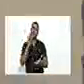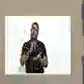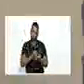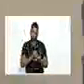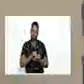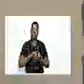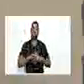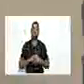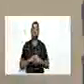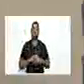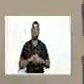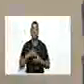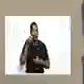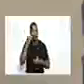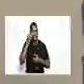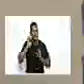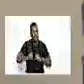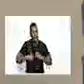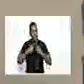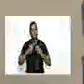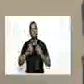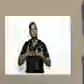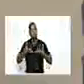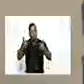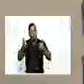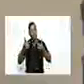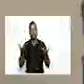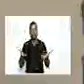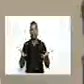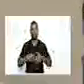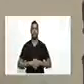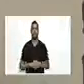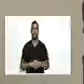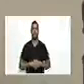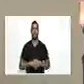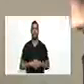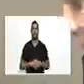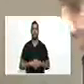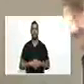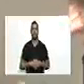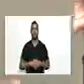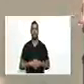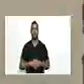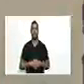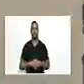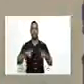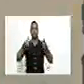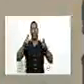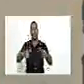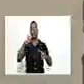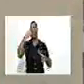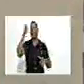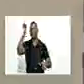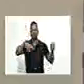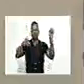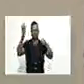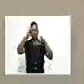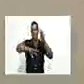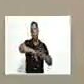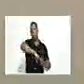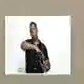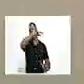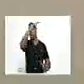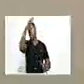estamos tentando corrigir esse problema que nós temos lá no aterro sanitário o aterro